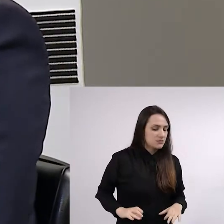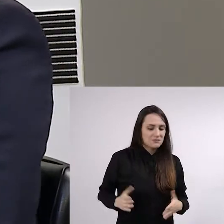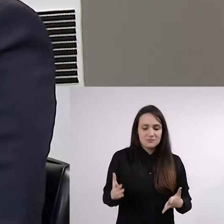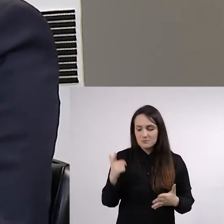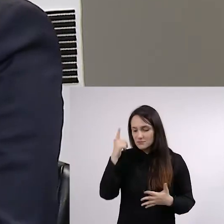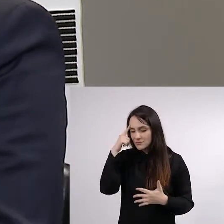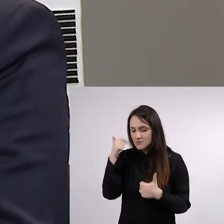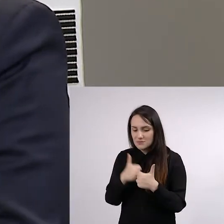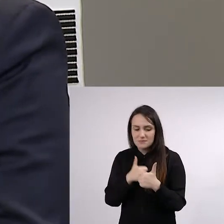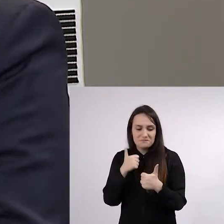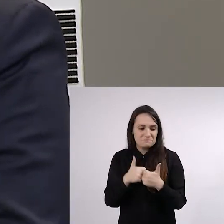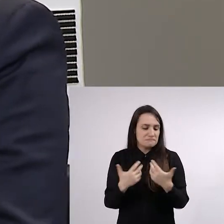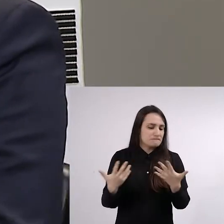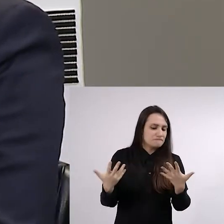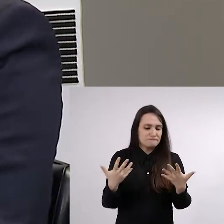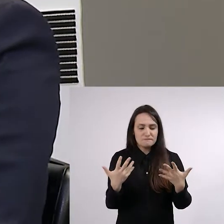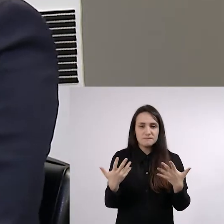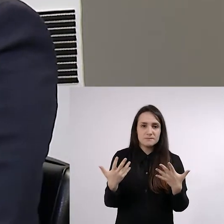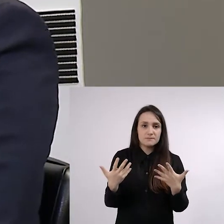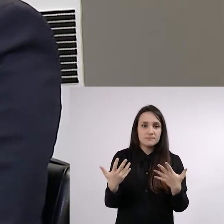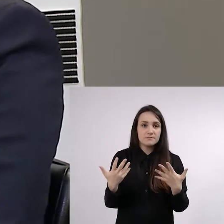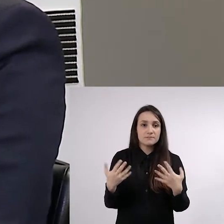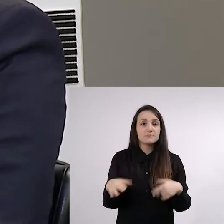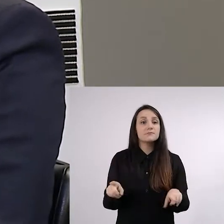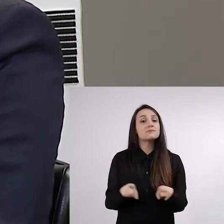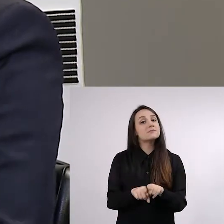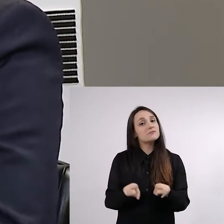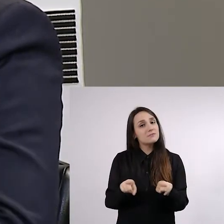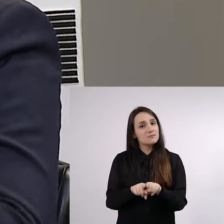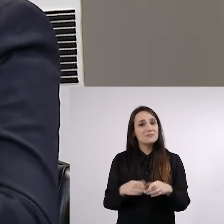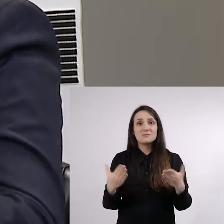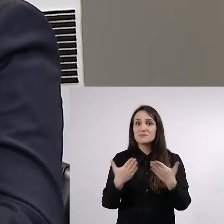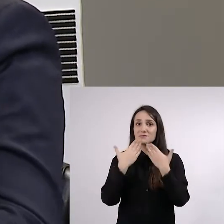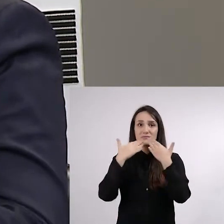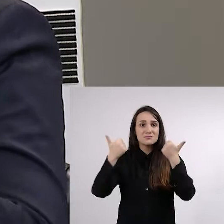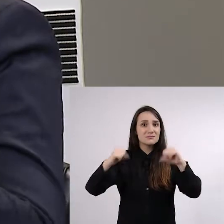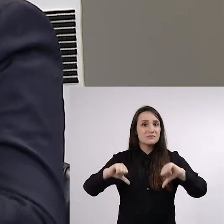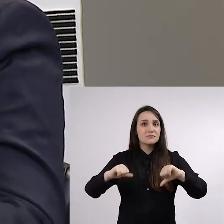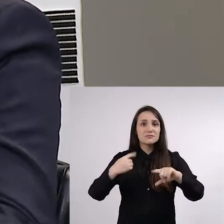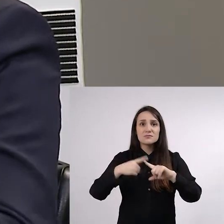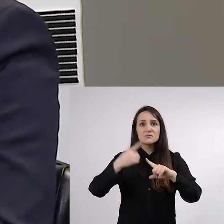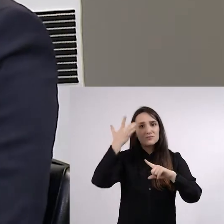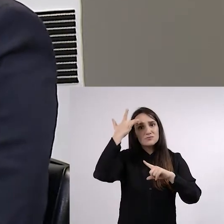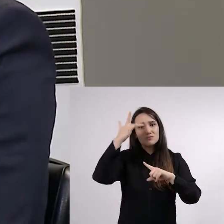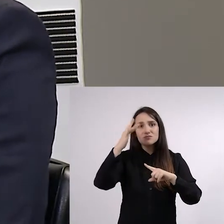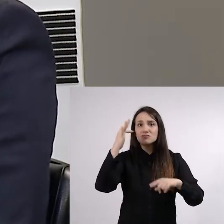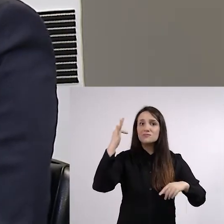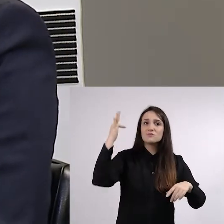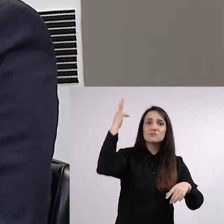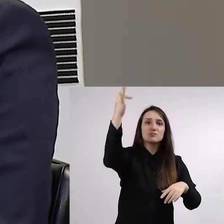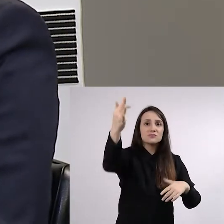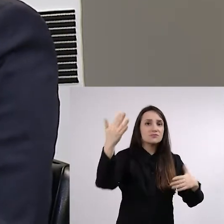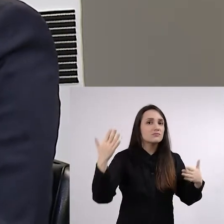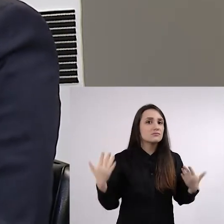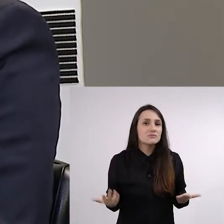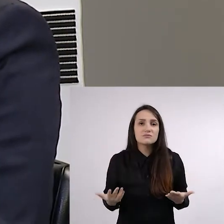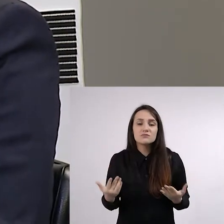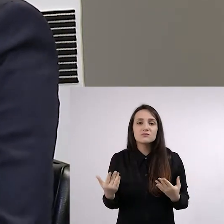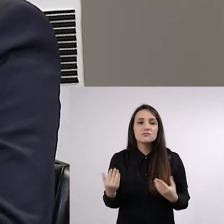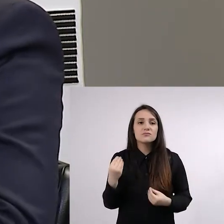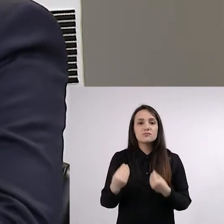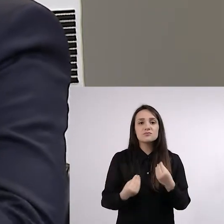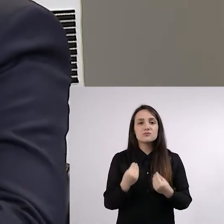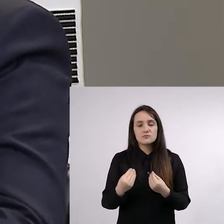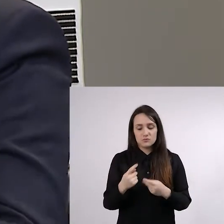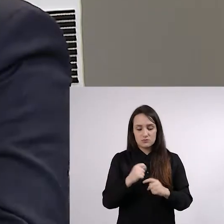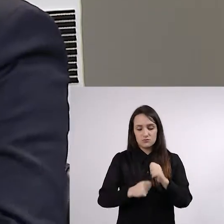de comportamento e fora isso, numa escuridão, a gente não sabe, infelizmente, no que